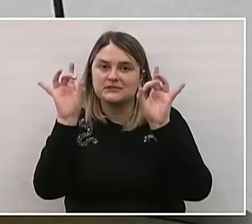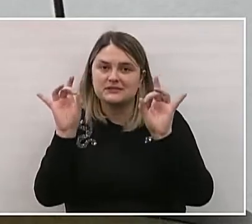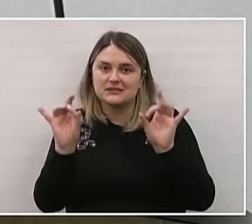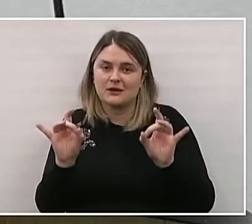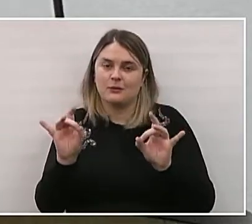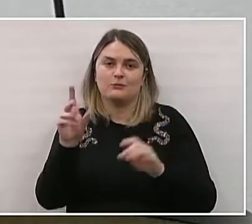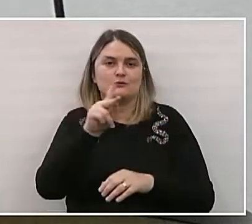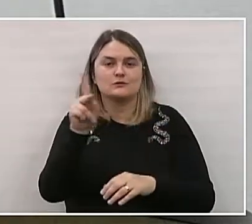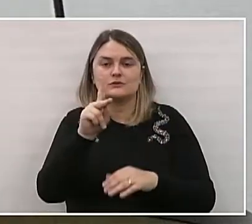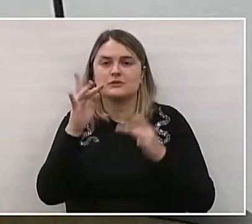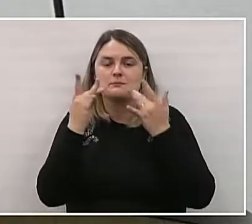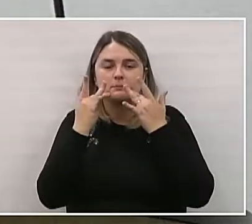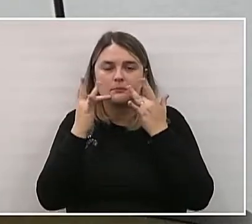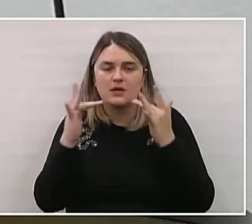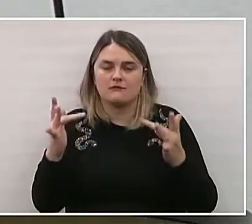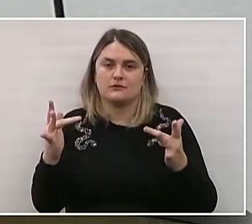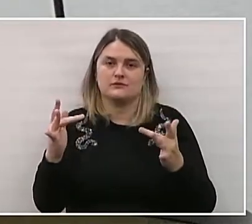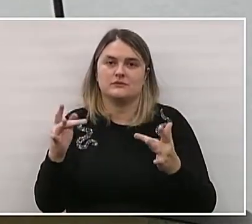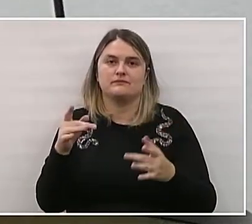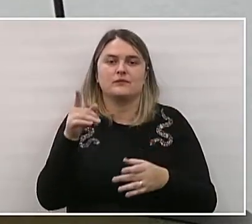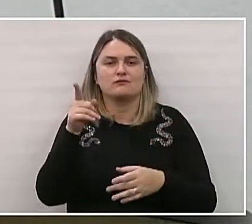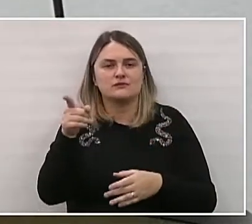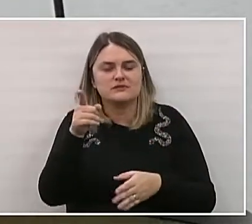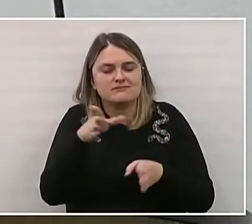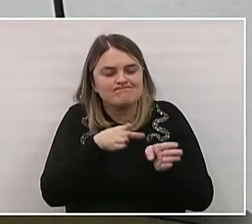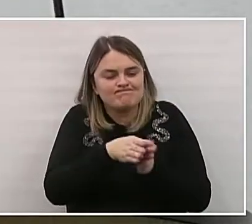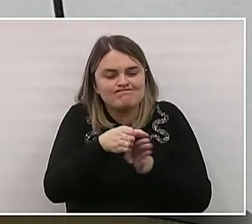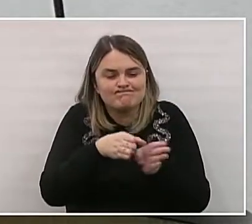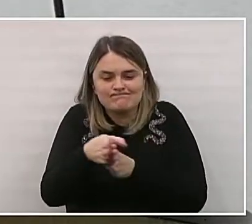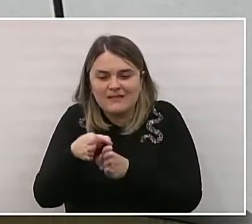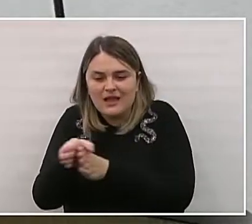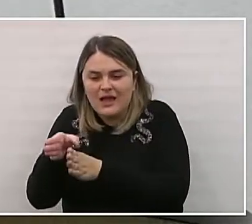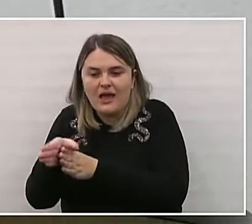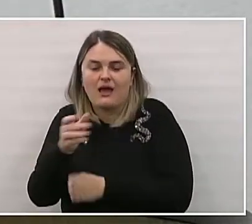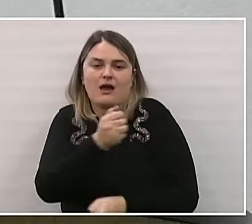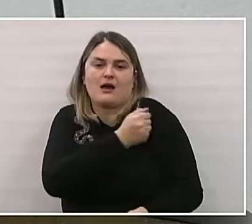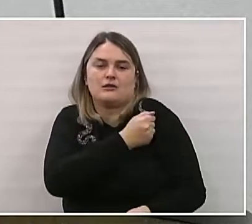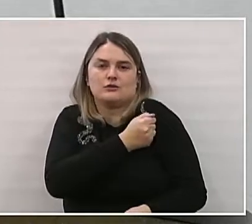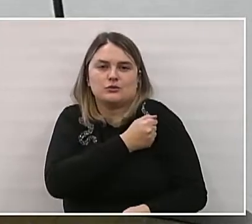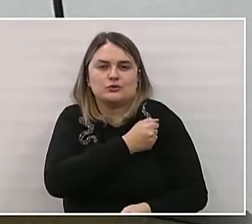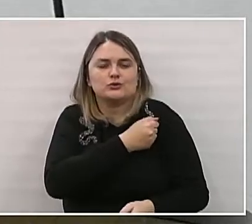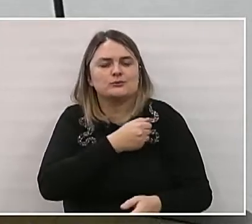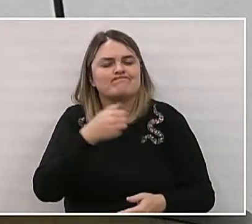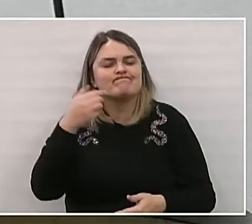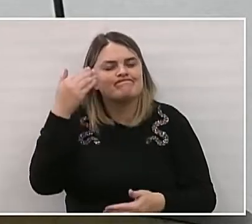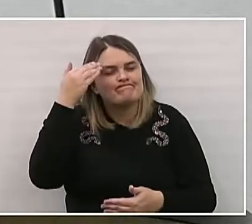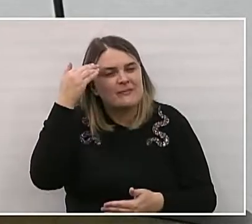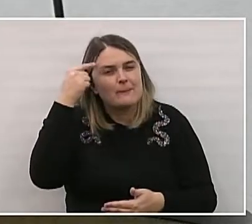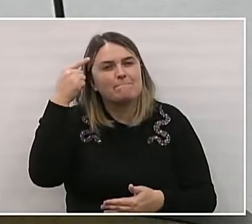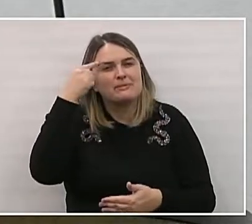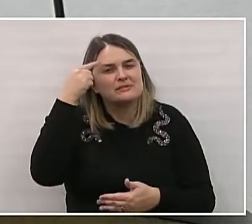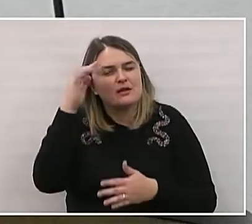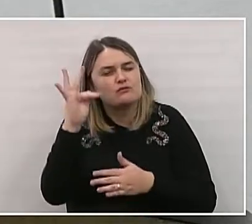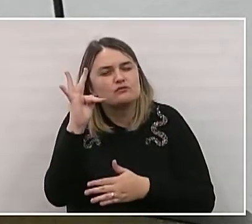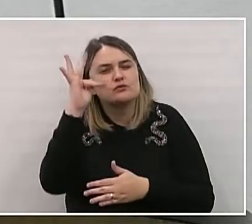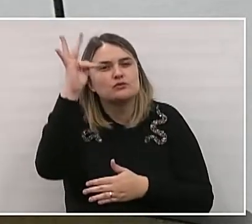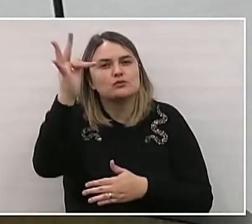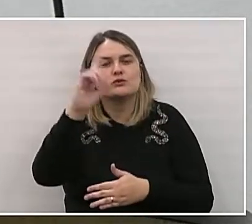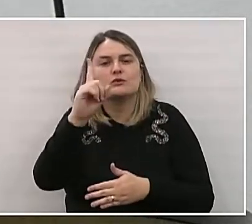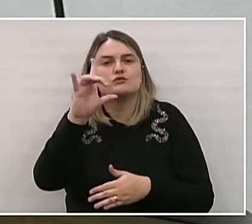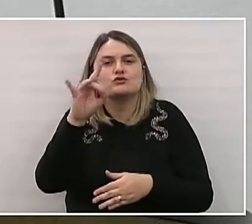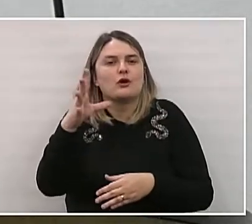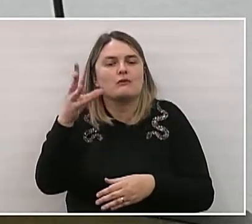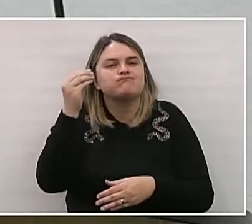honrada, e orientou tantos alunos a construírem muito mais do que apenas